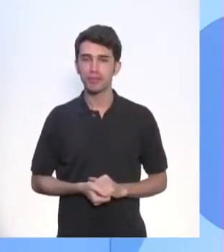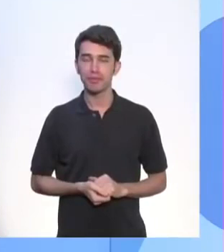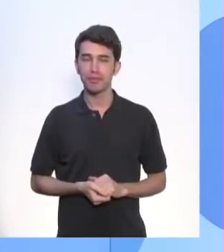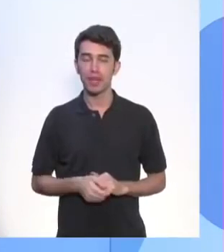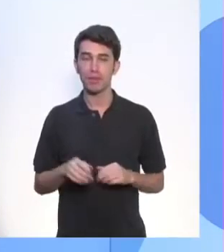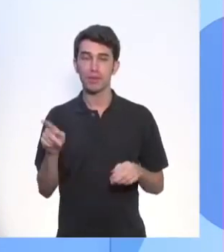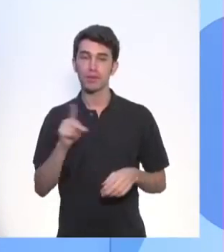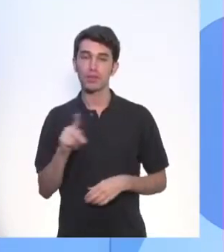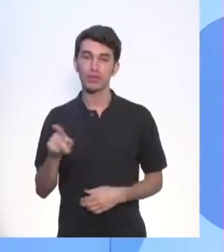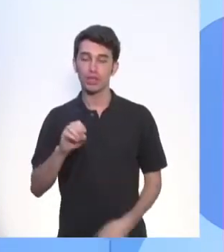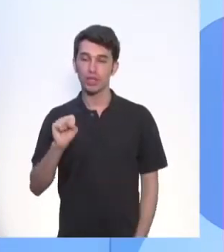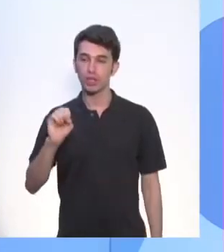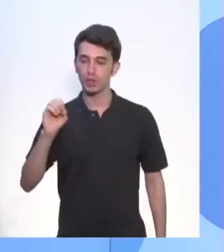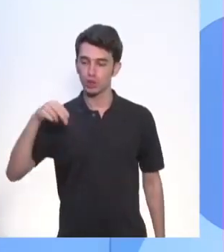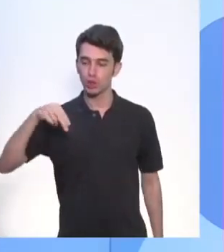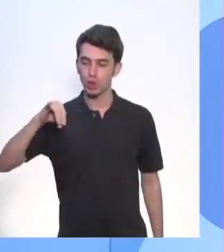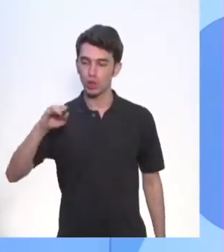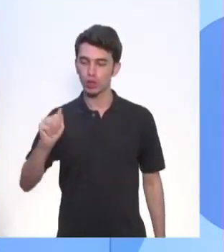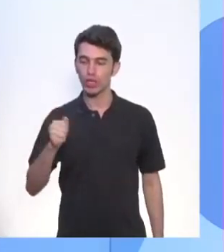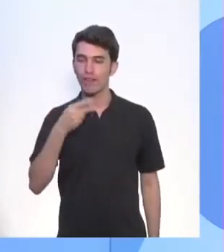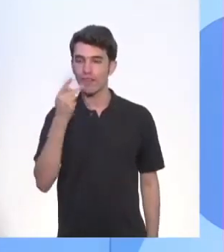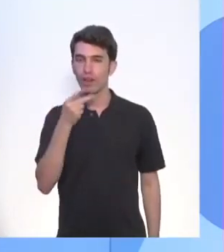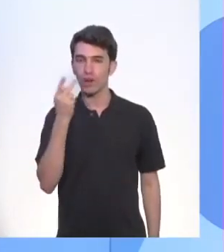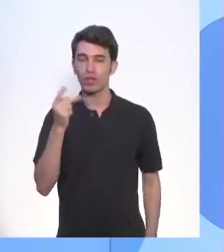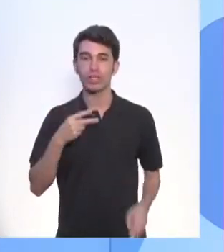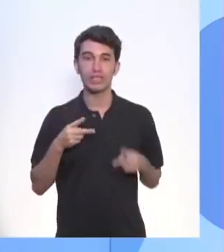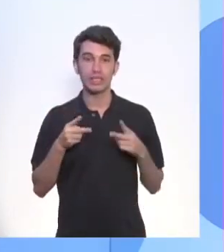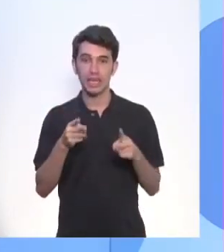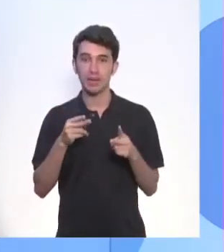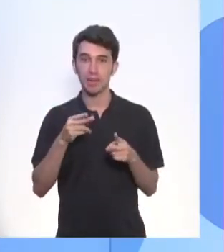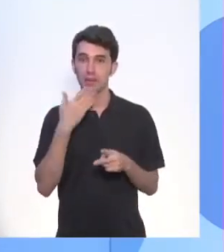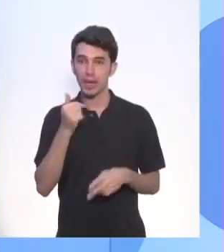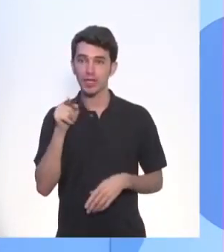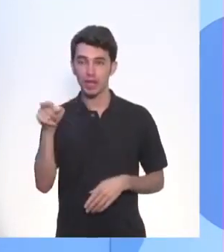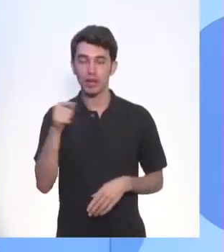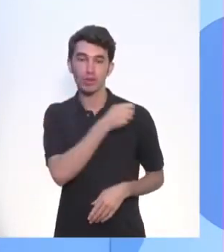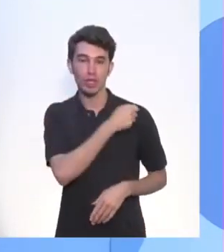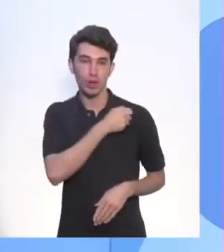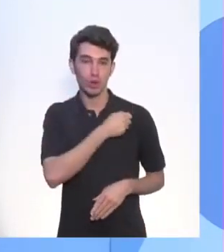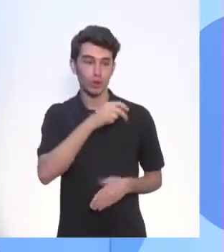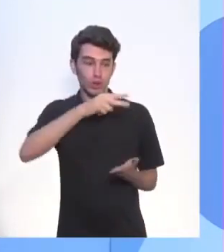A Pro Sônia mandando, que sempre manda os alunos ler sobre entrevista,